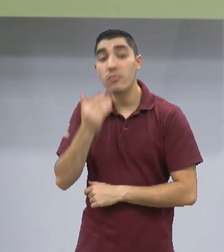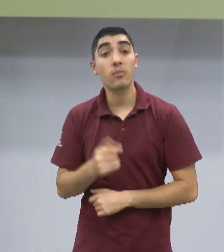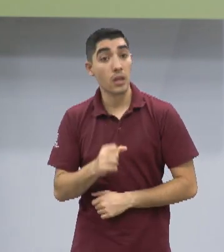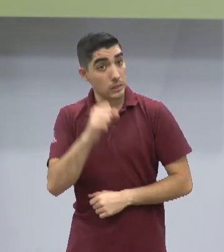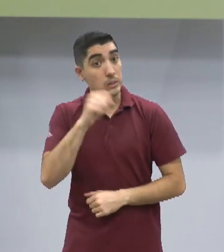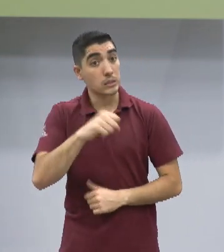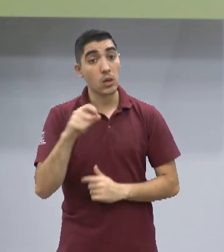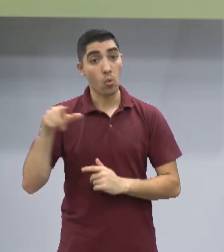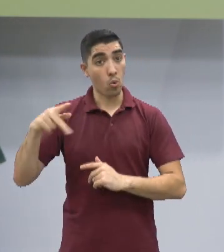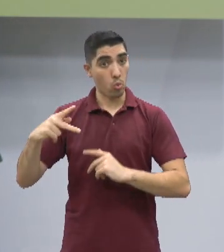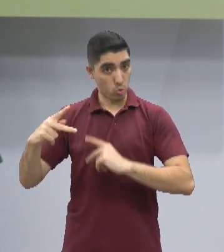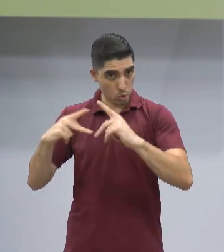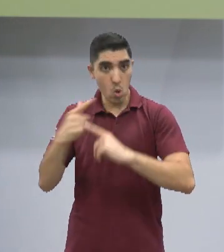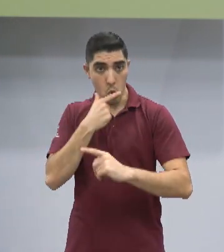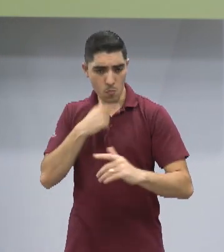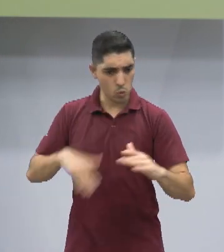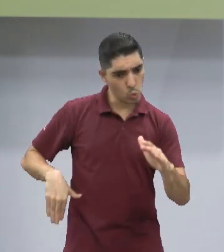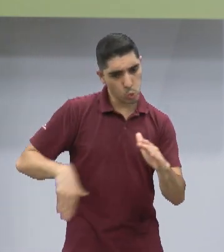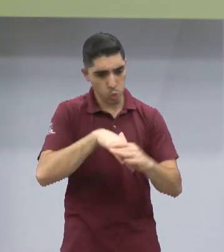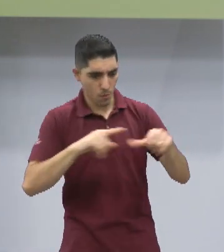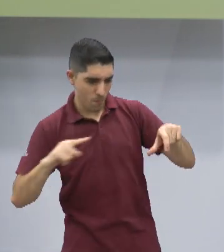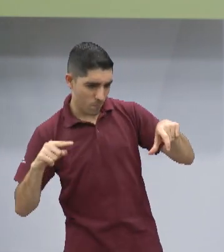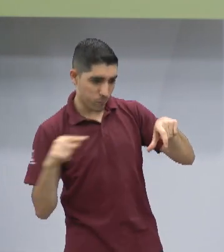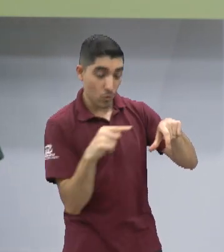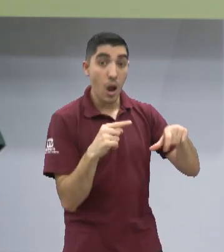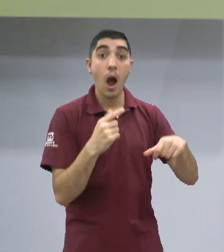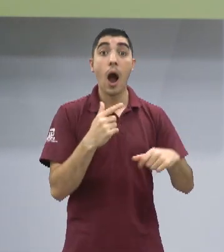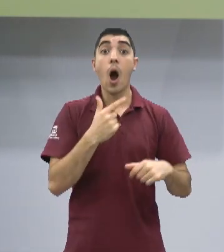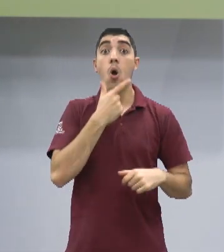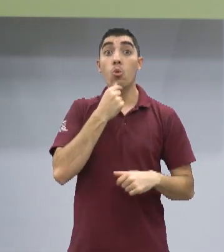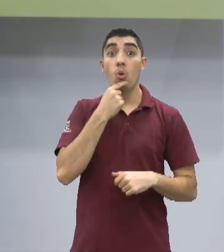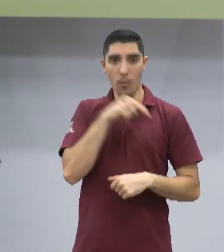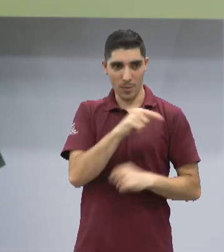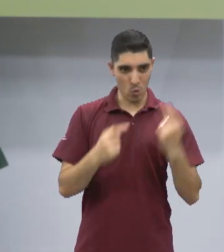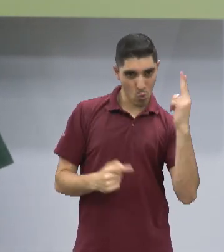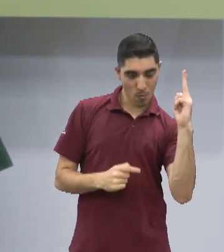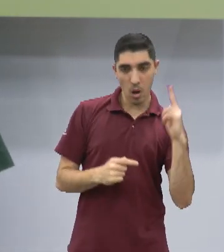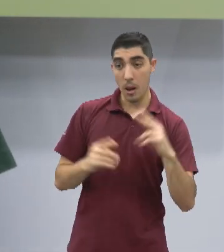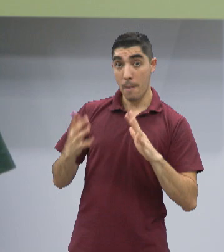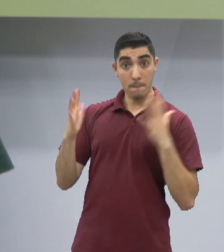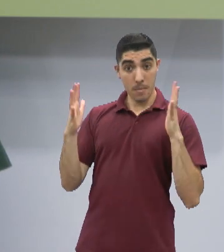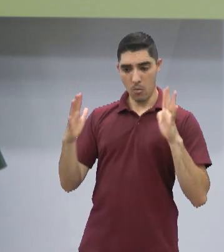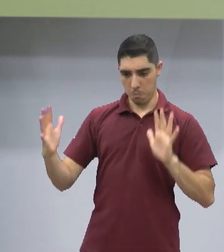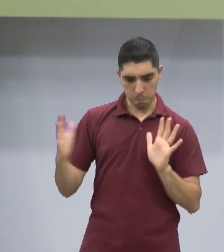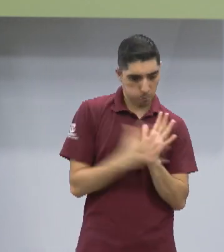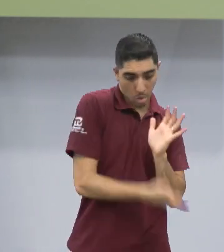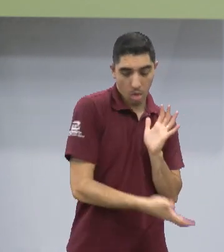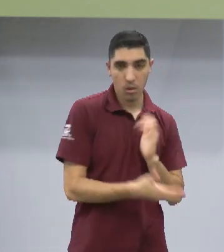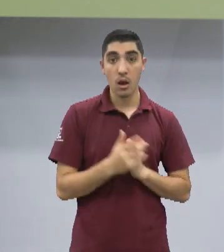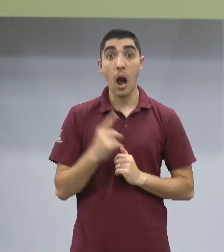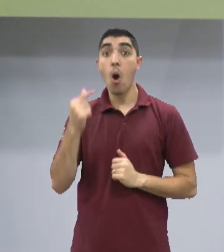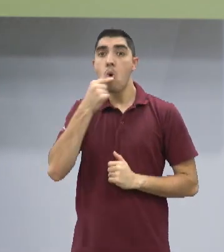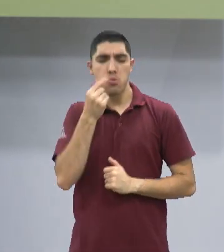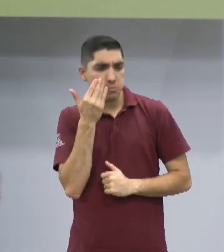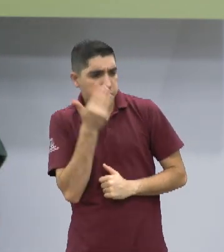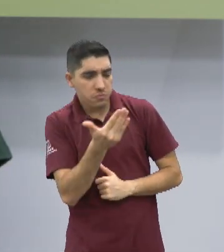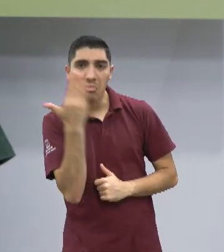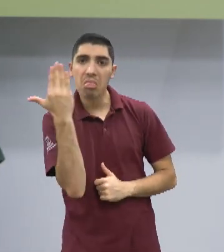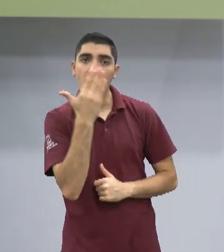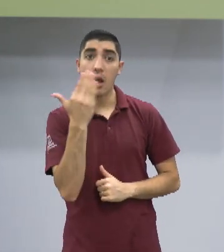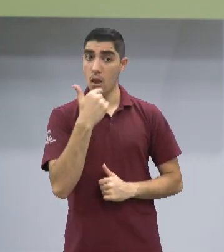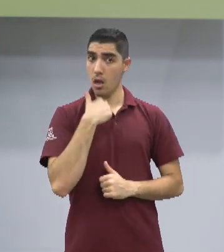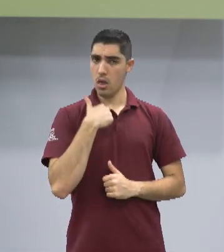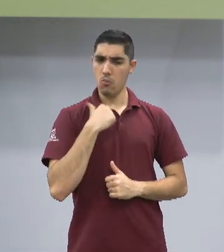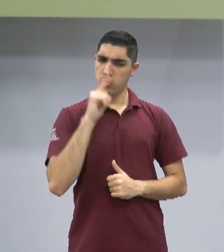a bola bateu na mão do jogador do Umuarama dentro da área. Eu também, a olho nu, não consegui ver, e aí depois, nos melhores